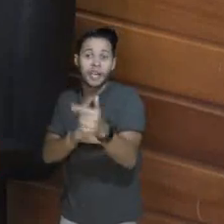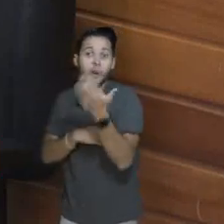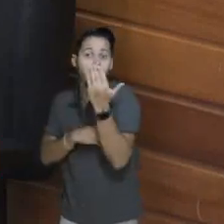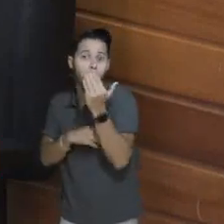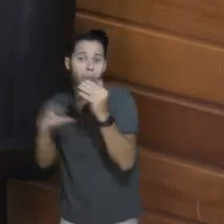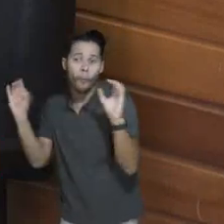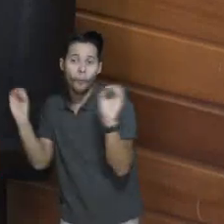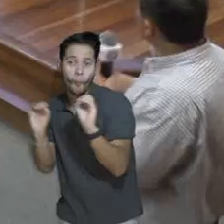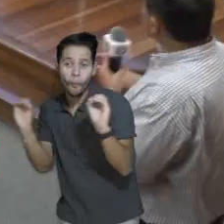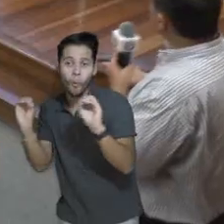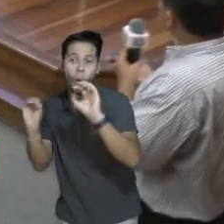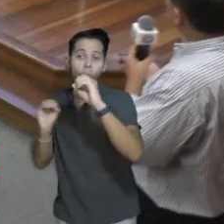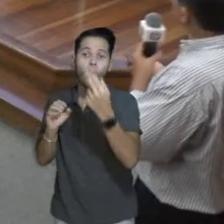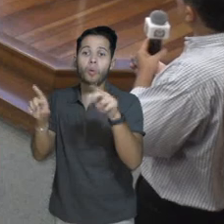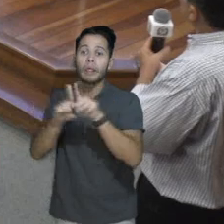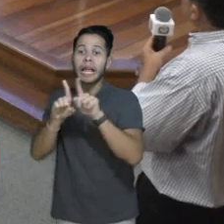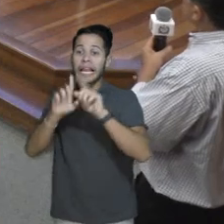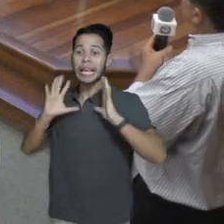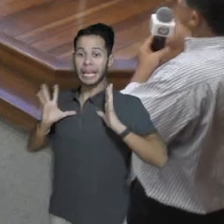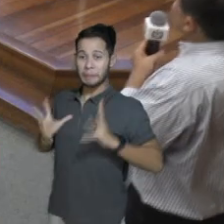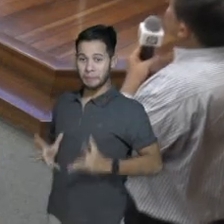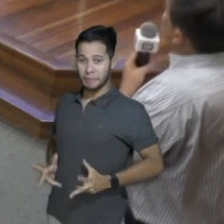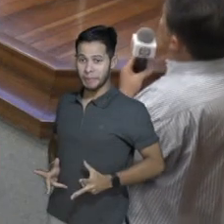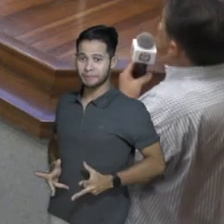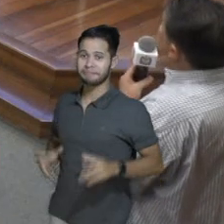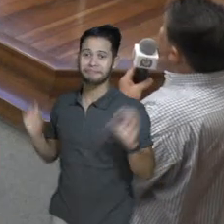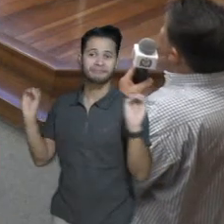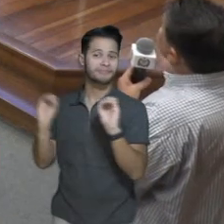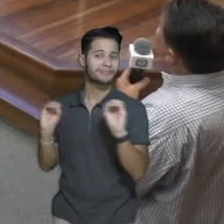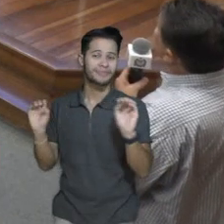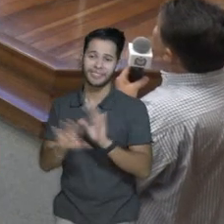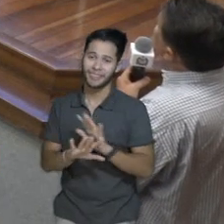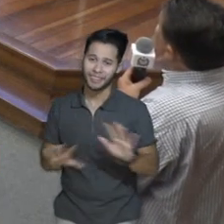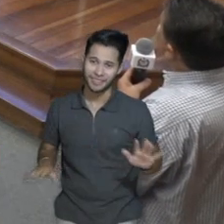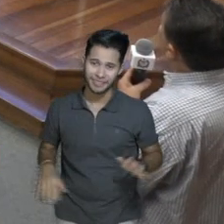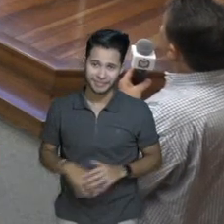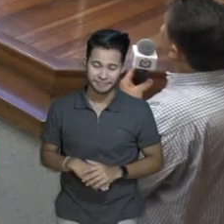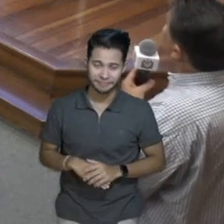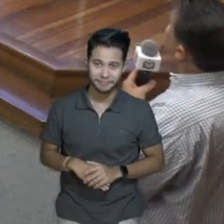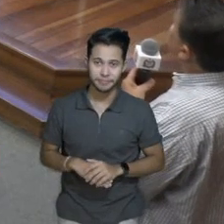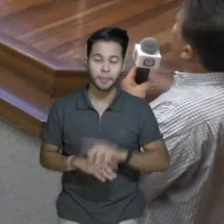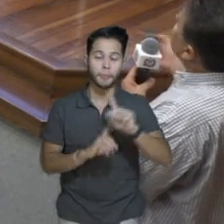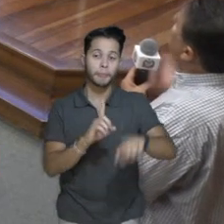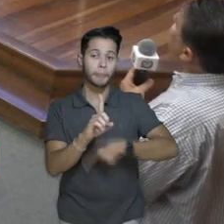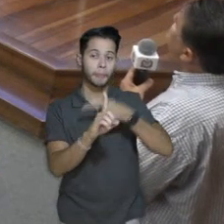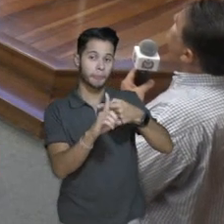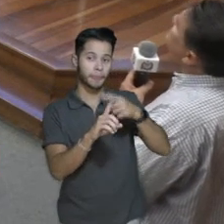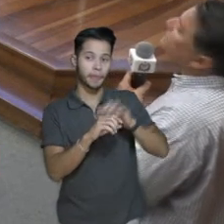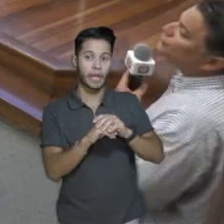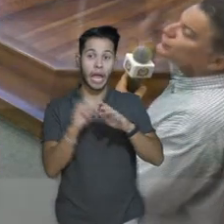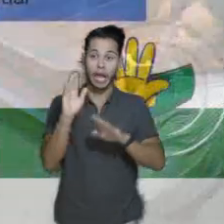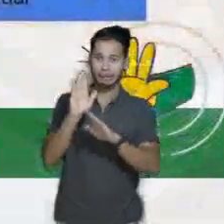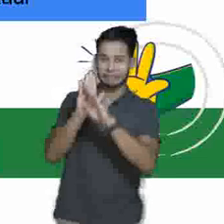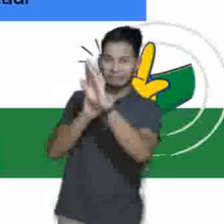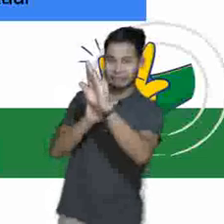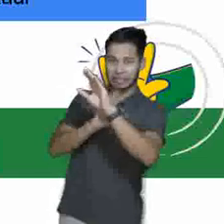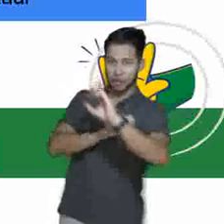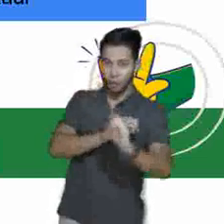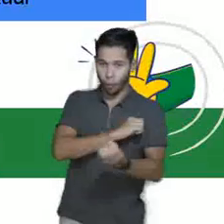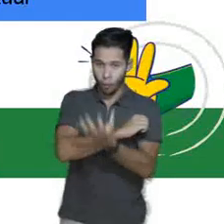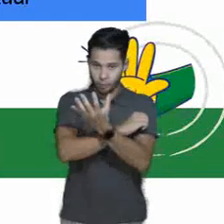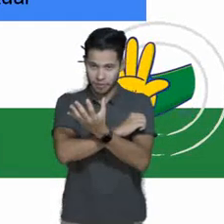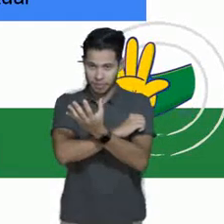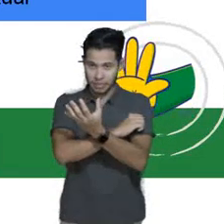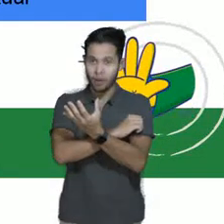a uma hora justamente o contrário os altos níveis de corrupção representam justamente o